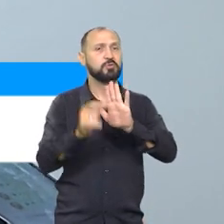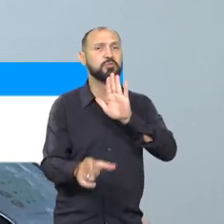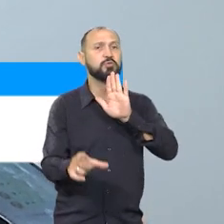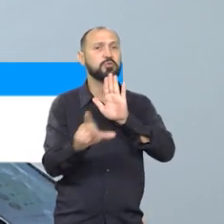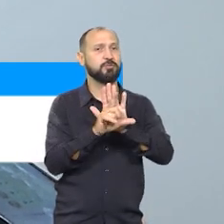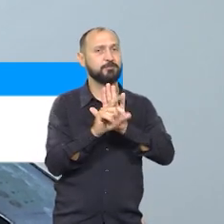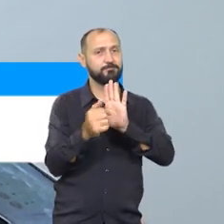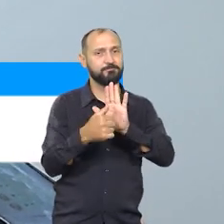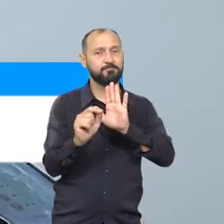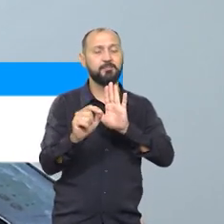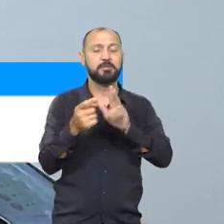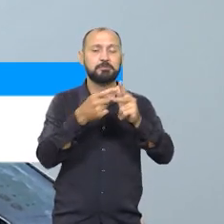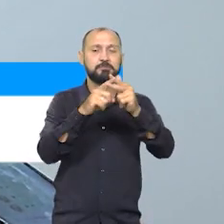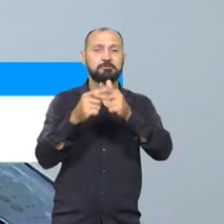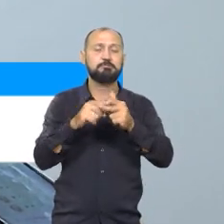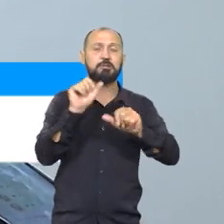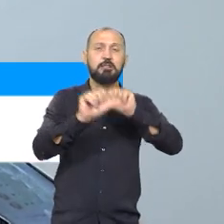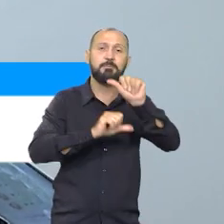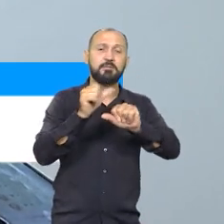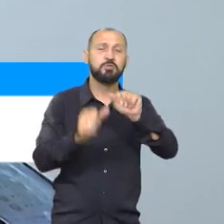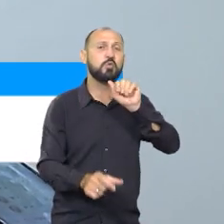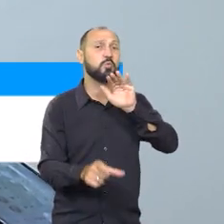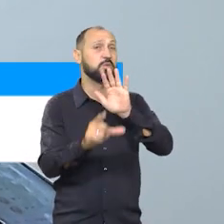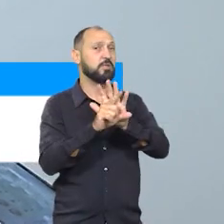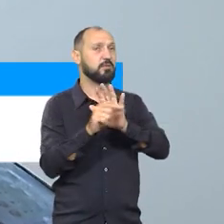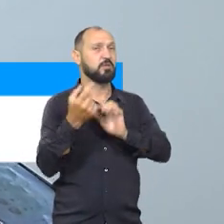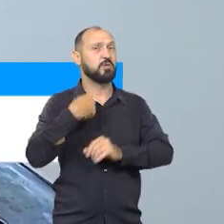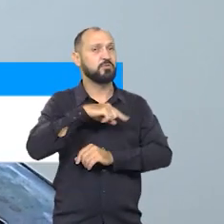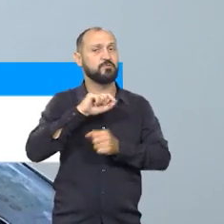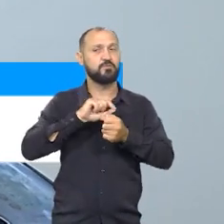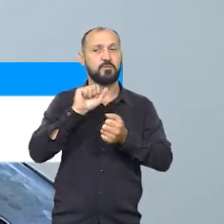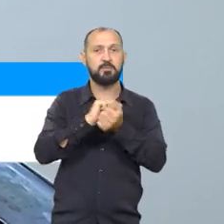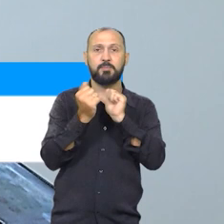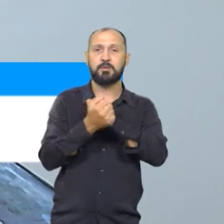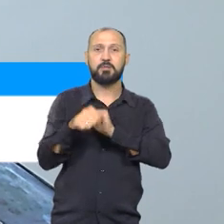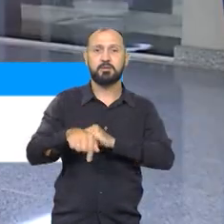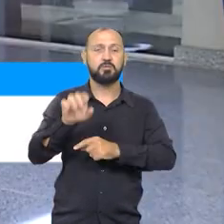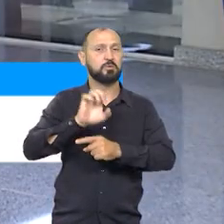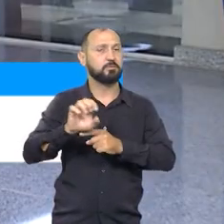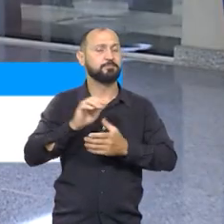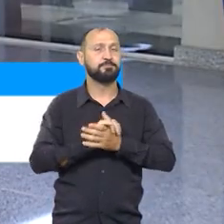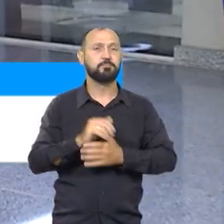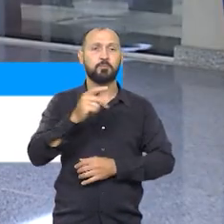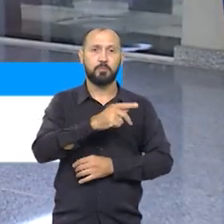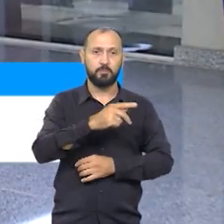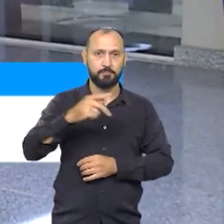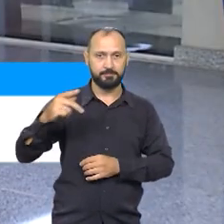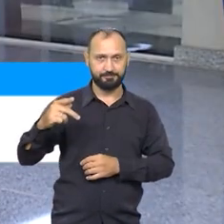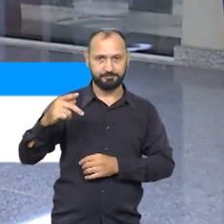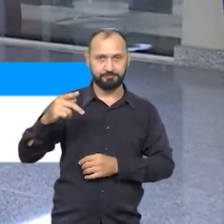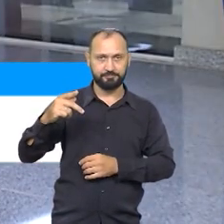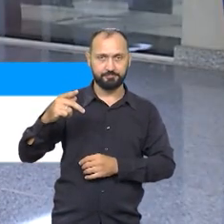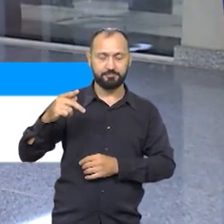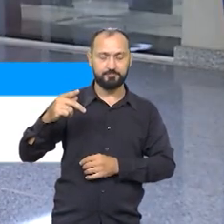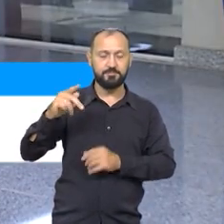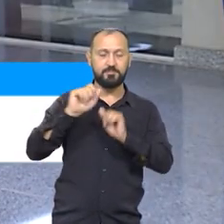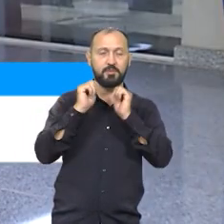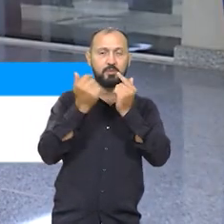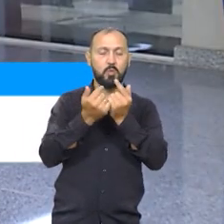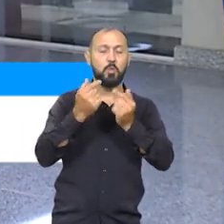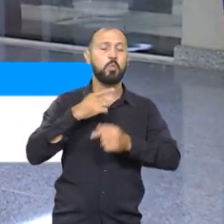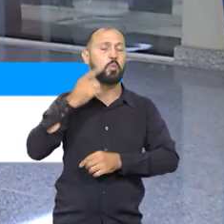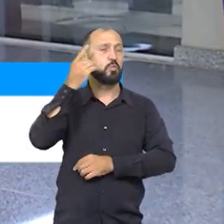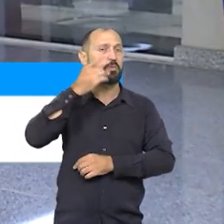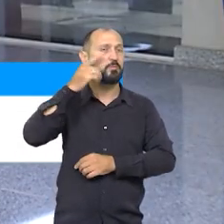esse projeto de lei essa essa regulamentação que nós estamos fazendo aqui no estado o presidente da Lemes Deputado